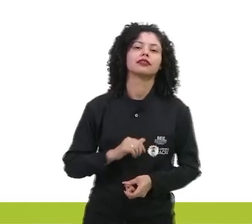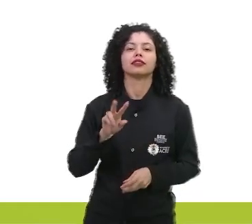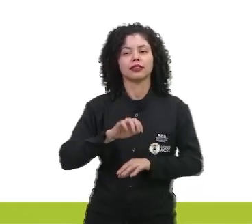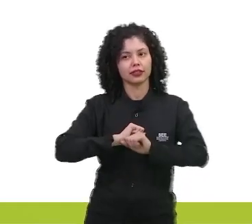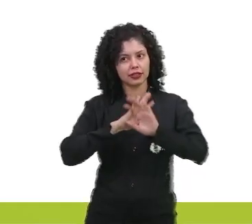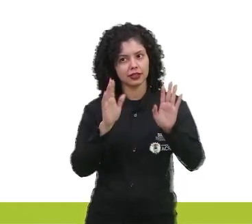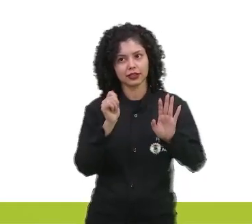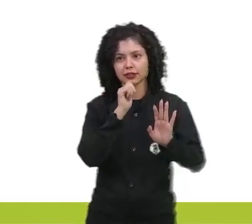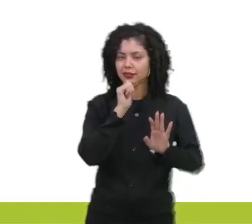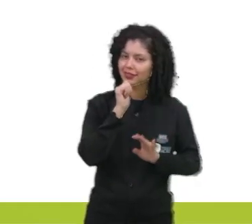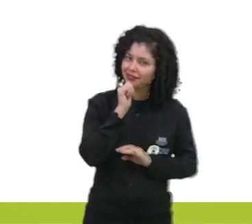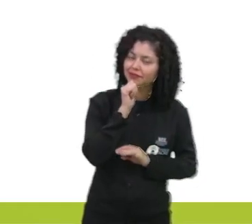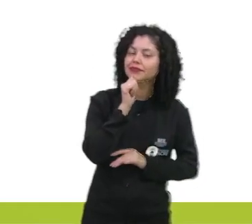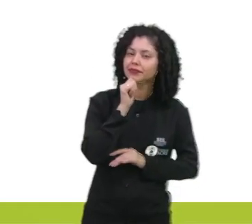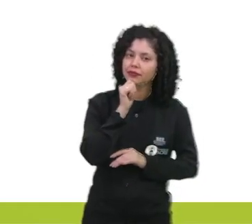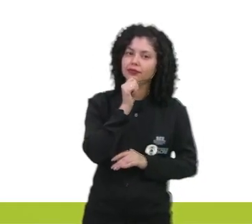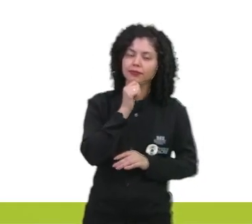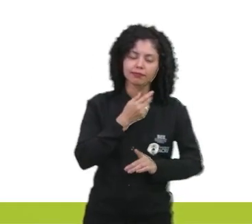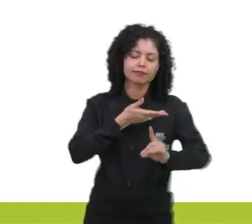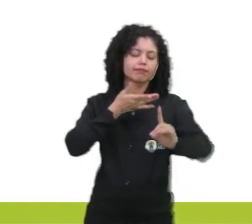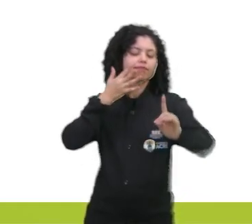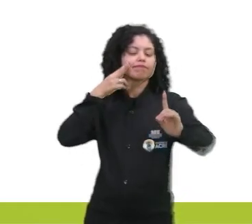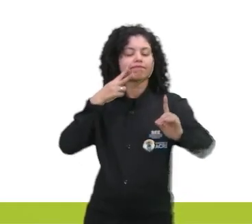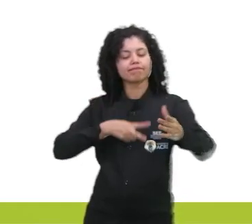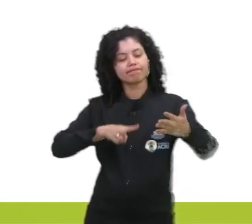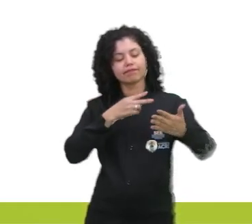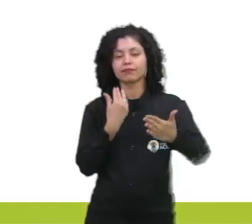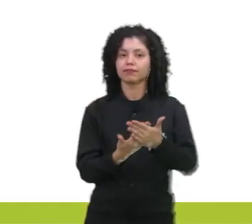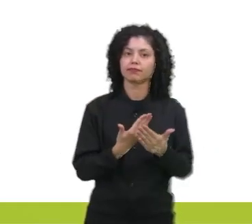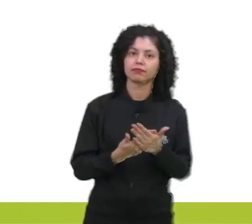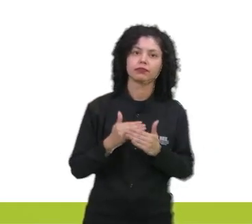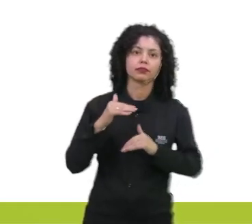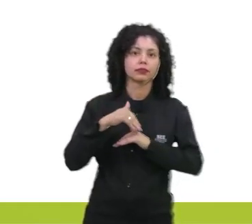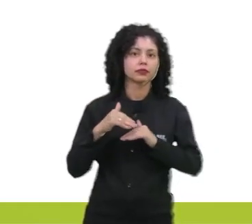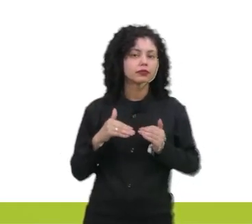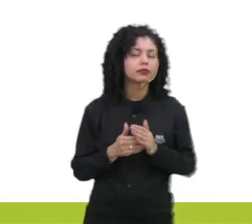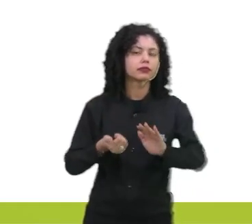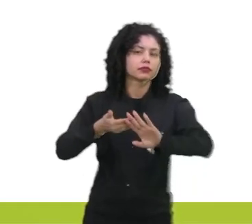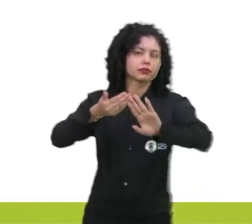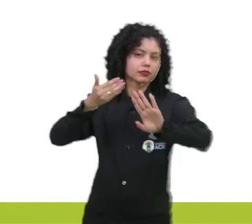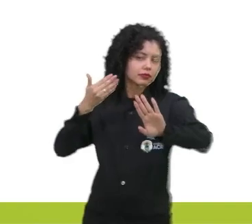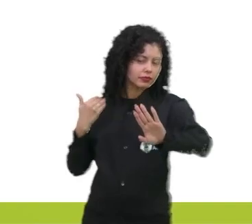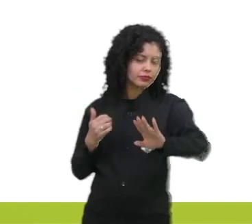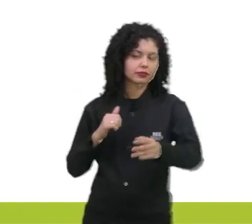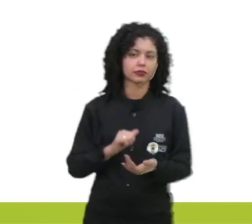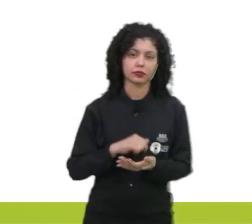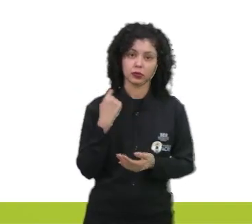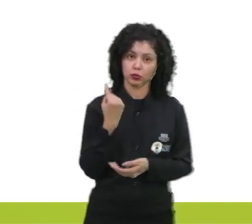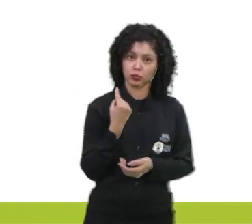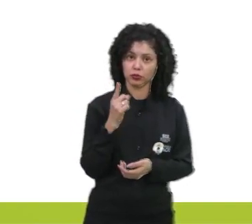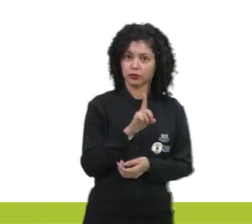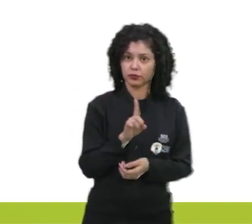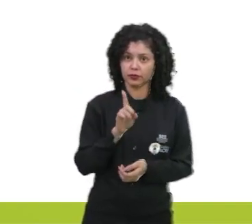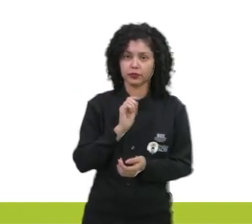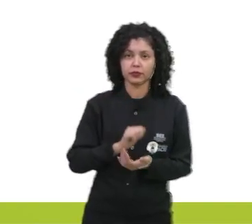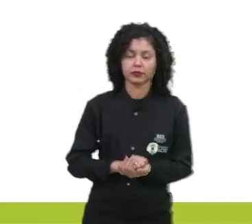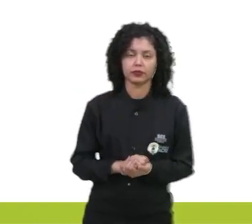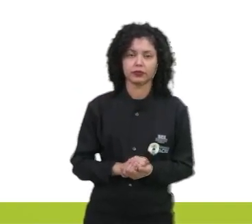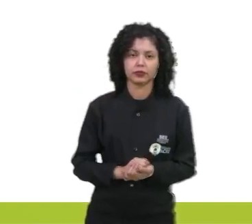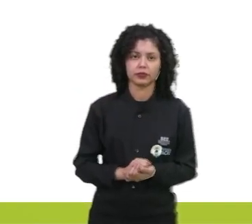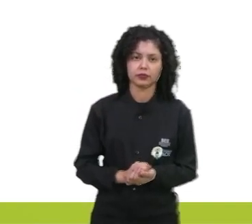Obviamente, ele se inspirou em todos os estudos que estavam tendo bem antes disso. Ele não foi o único,